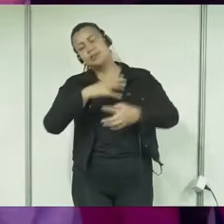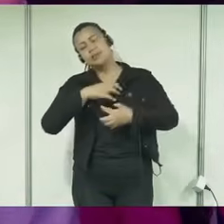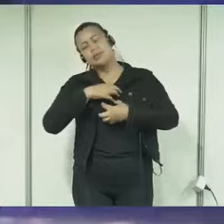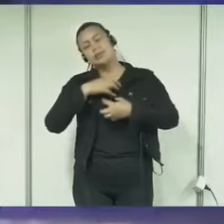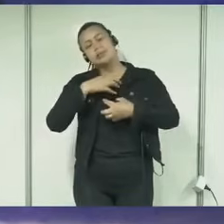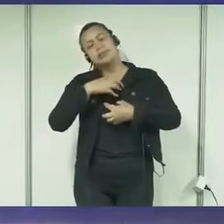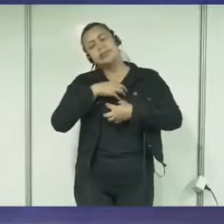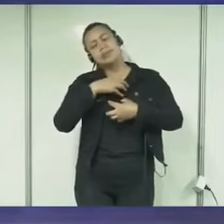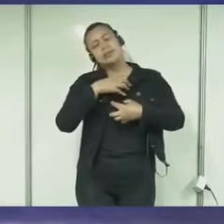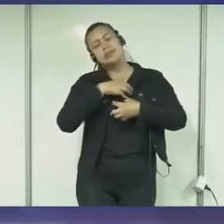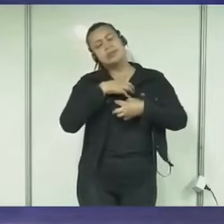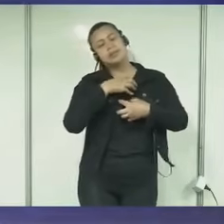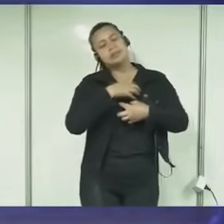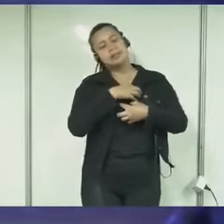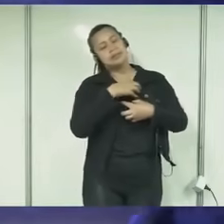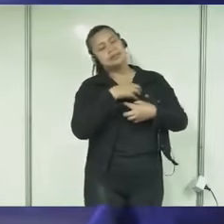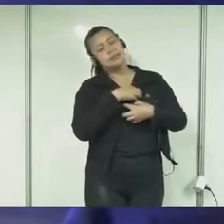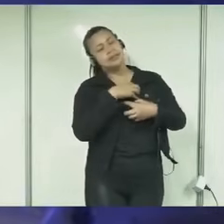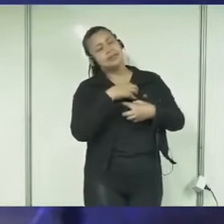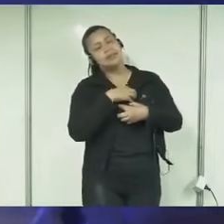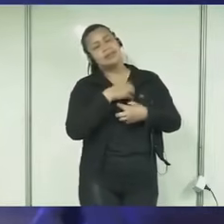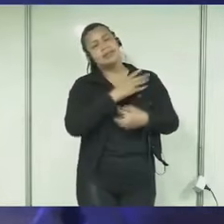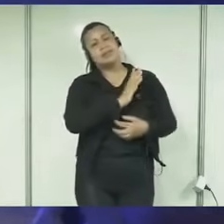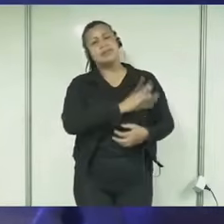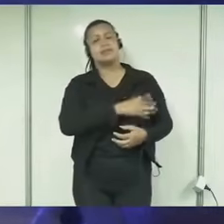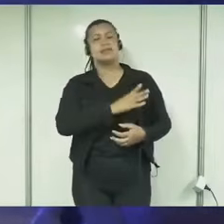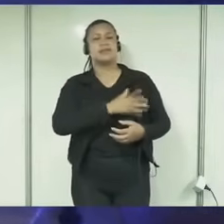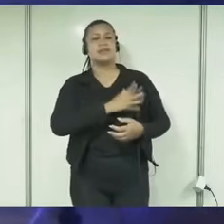E agora você fica